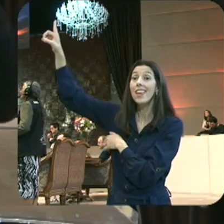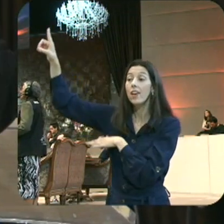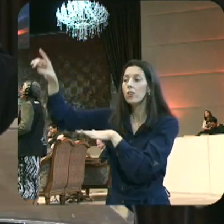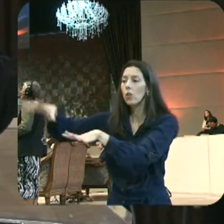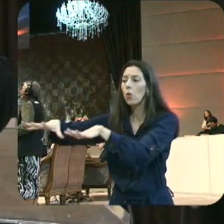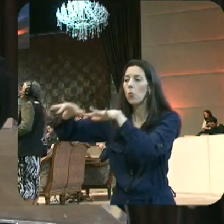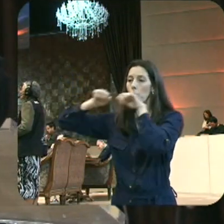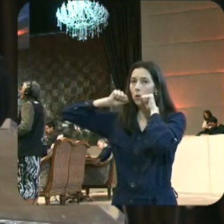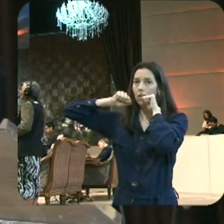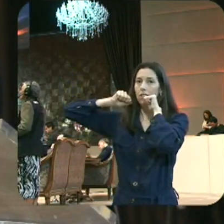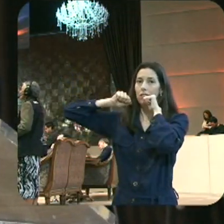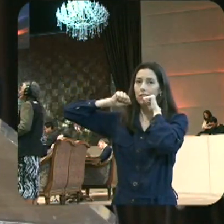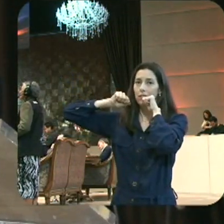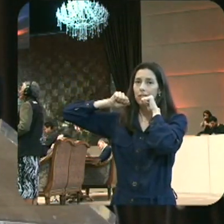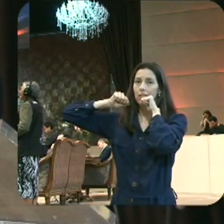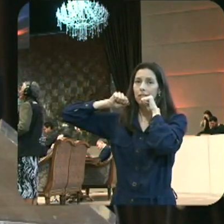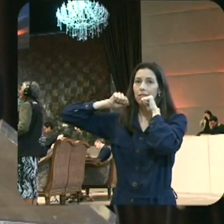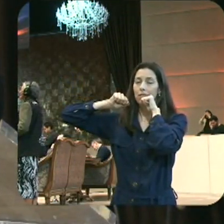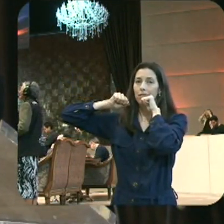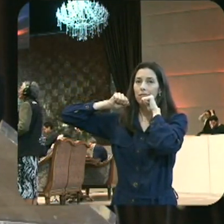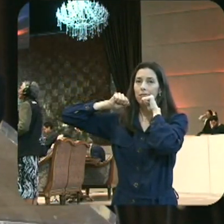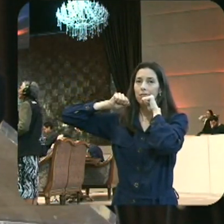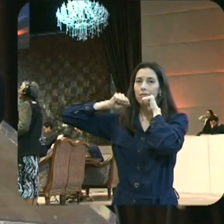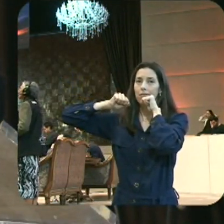tira a bênção.